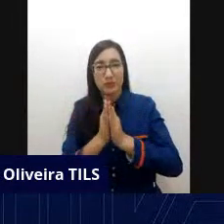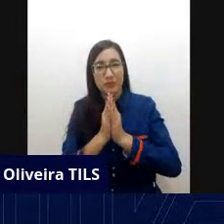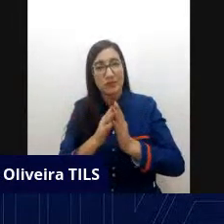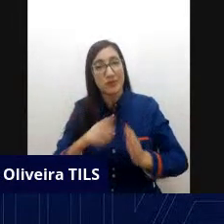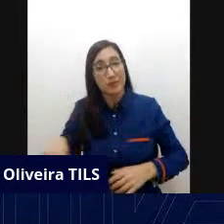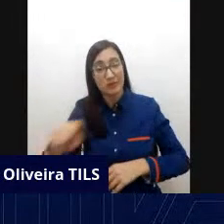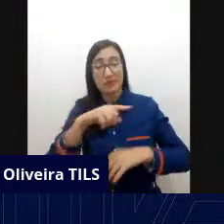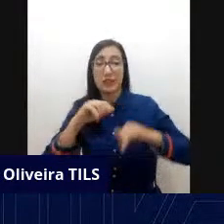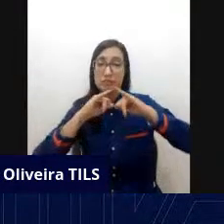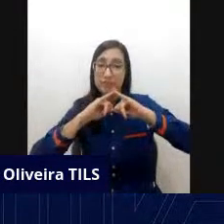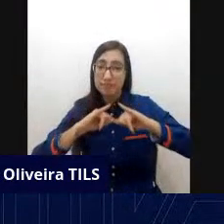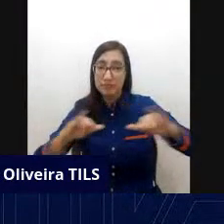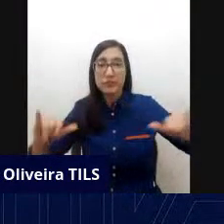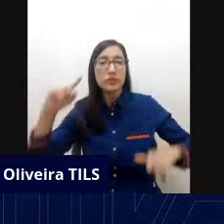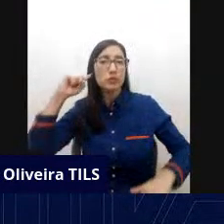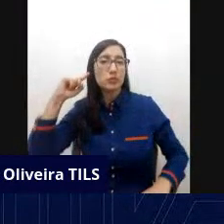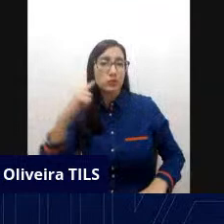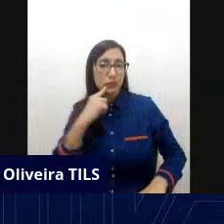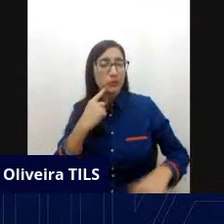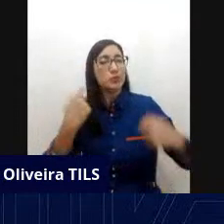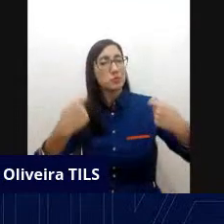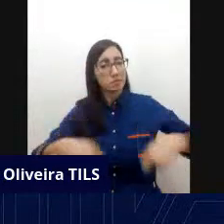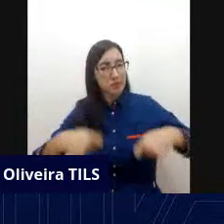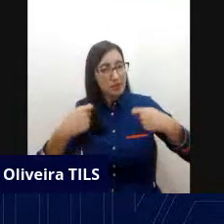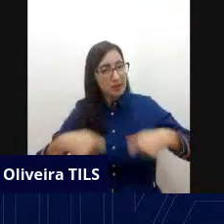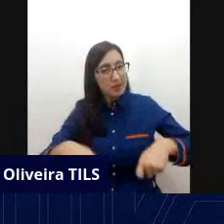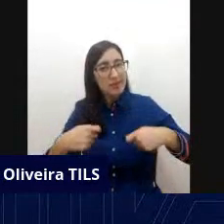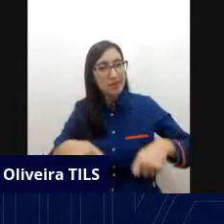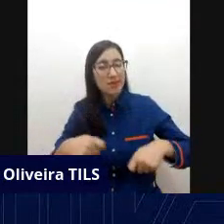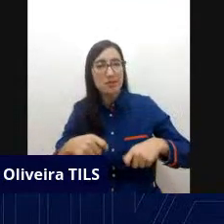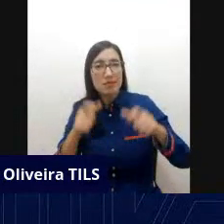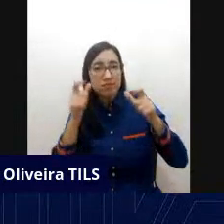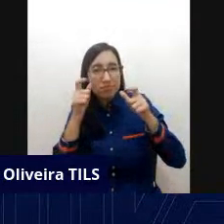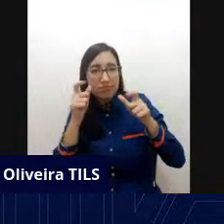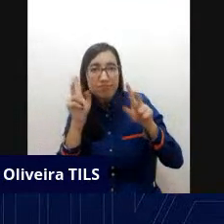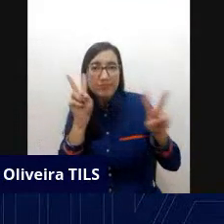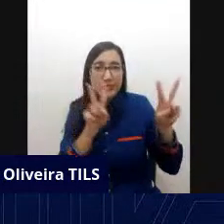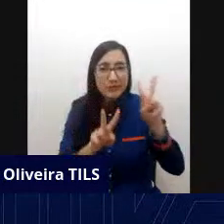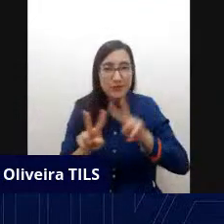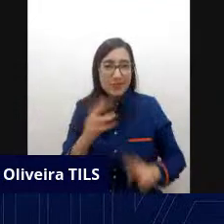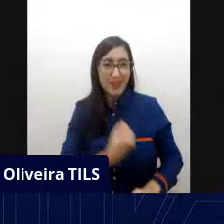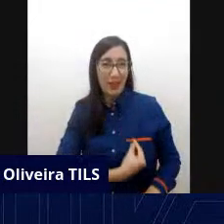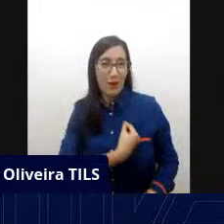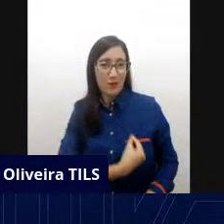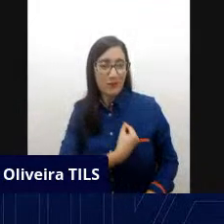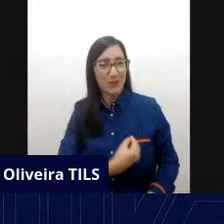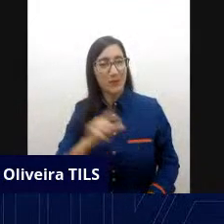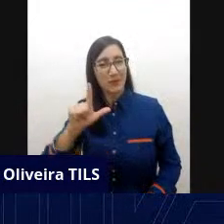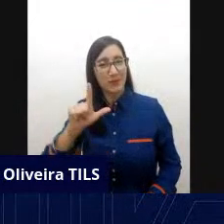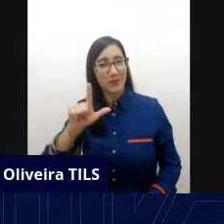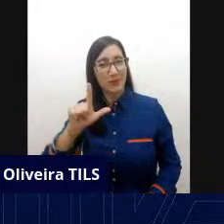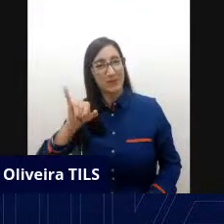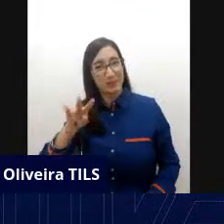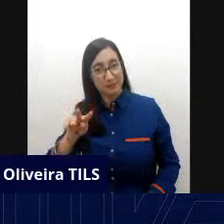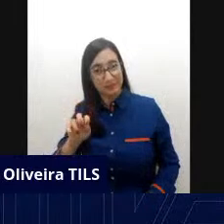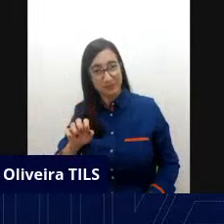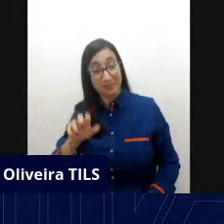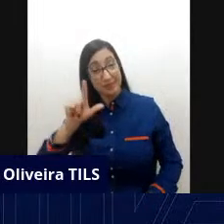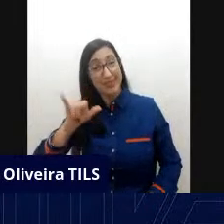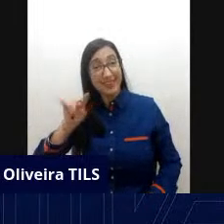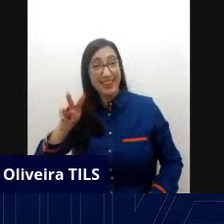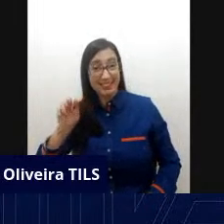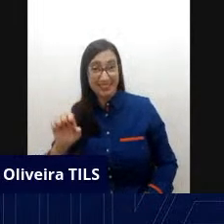público surdo, porque é difícil a gente ver tantas lives ao vivo tendo intérpretes, e a Rural está conseguindo fazer isso, promover